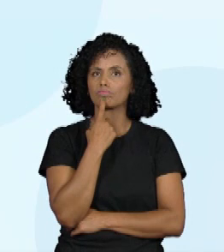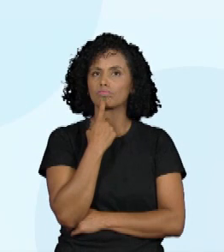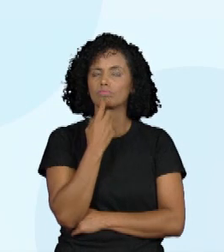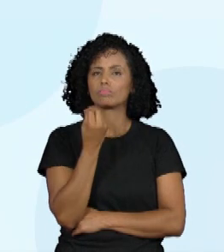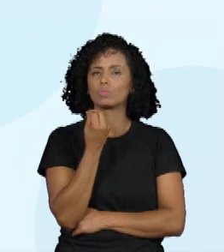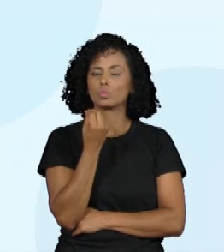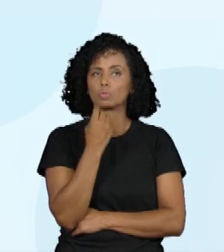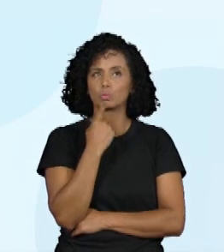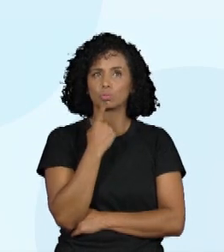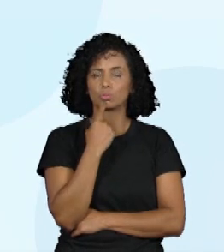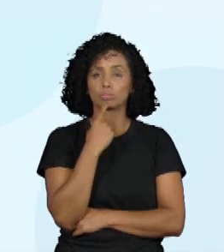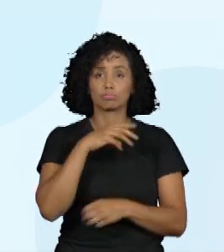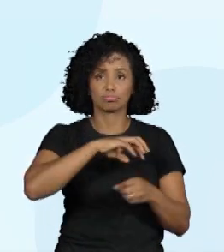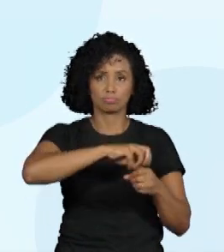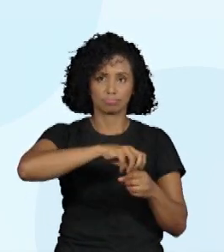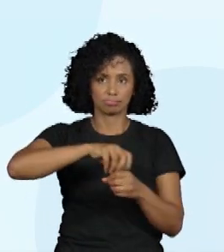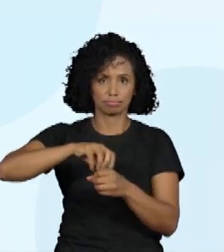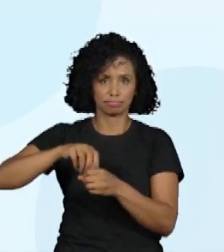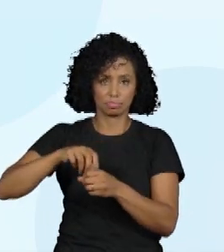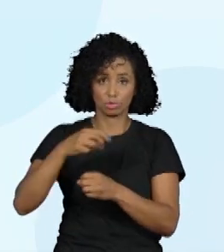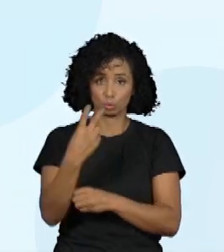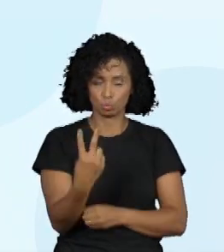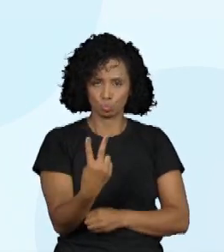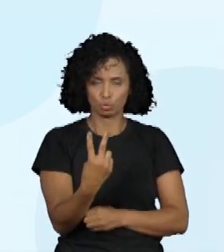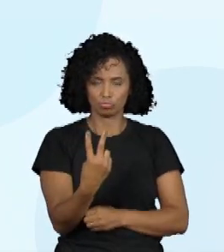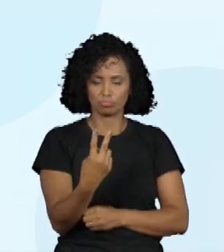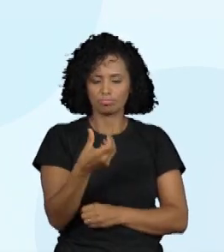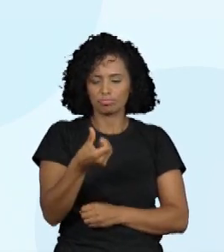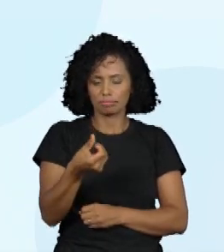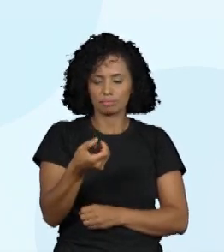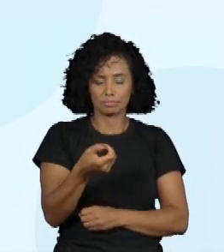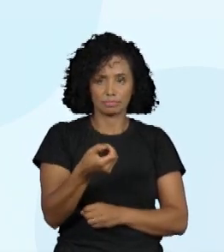lá. 60 mais 2,